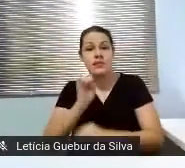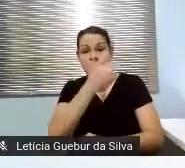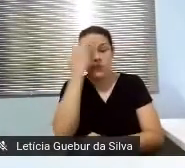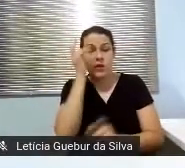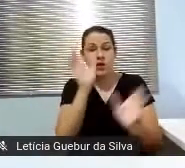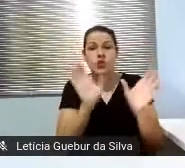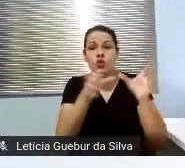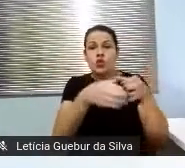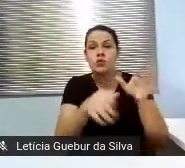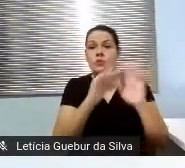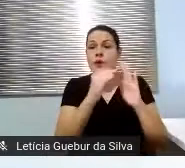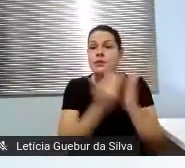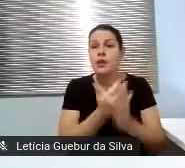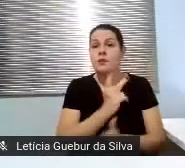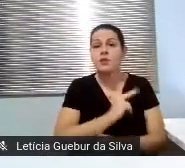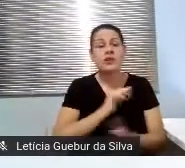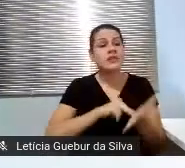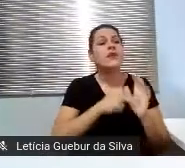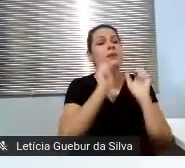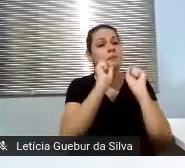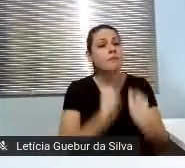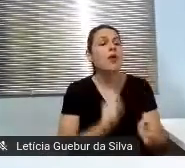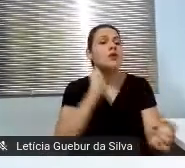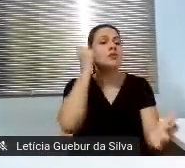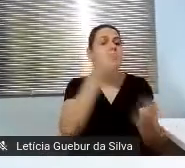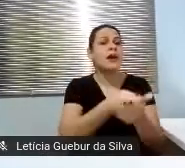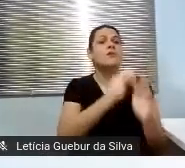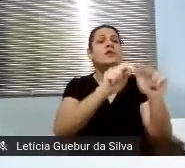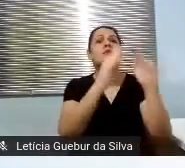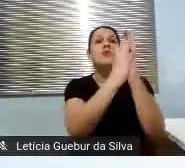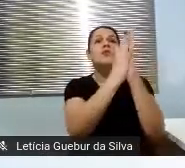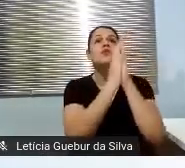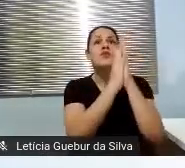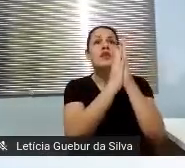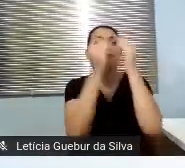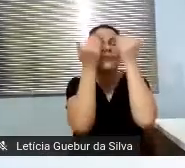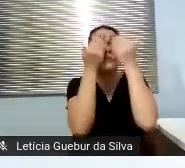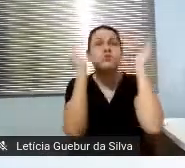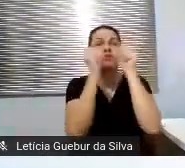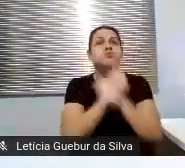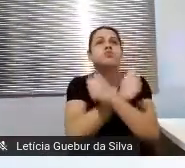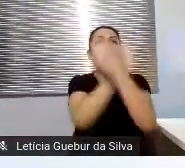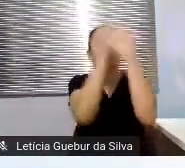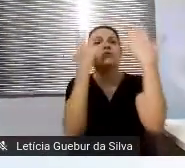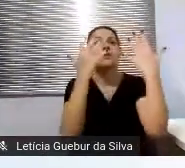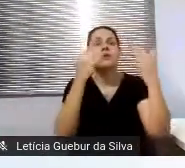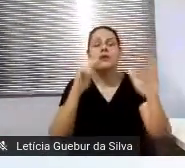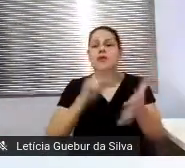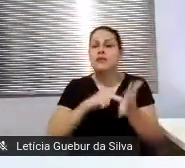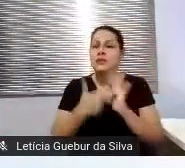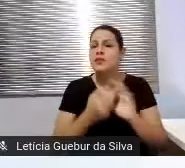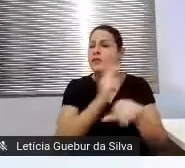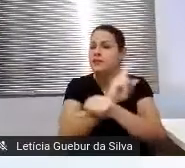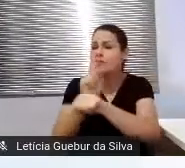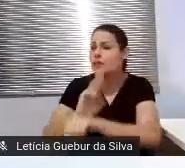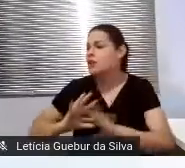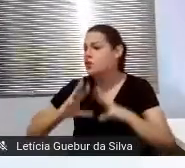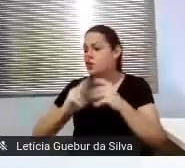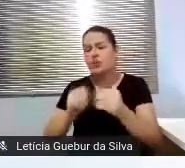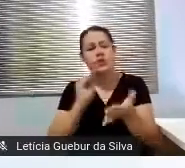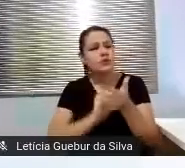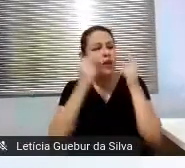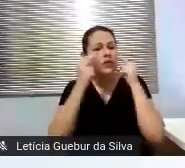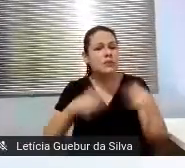pode pagar esse estudo particular. Então, pelo amor de Deus, falta bom senso, falta uma questão de solidariedade, falta visão,